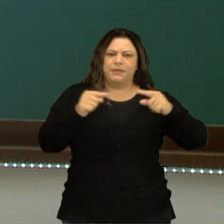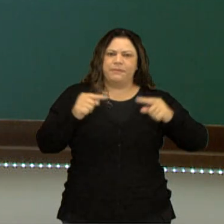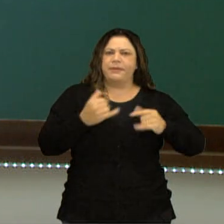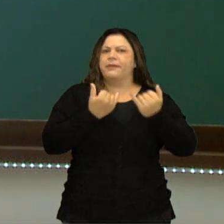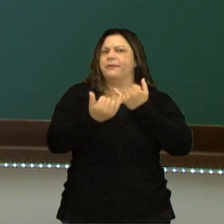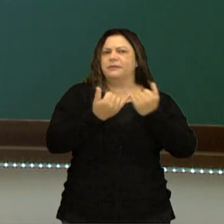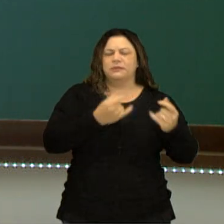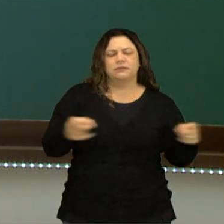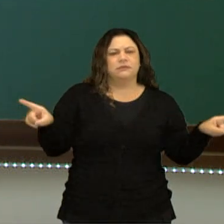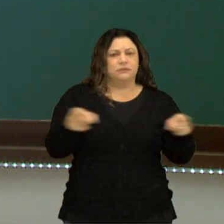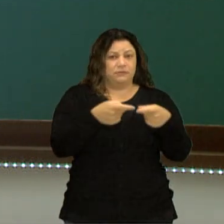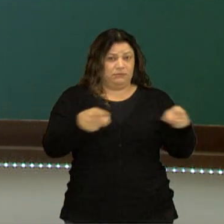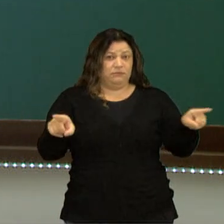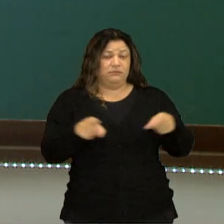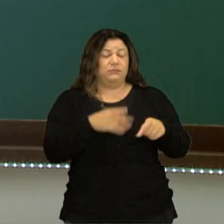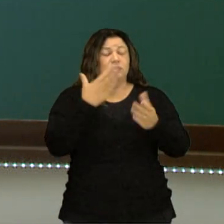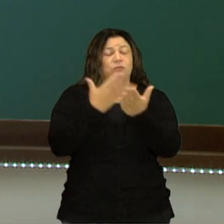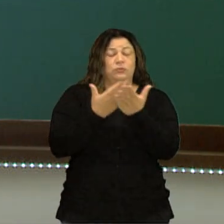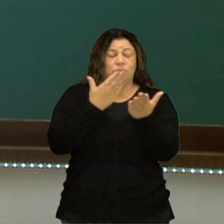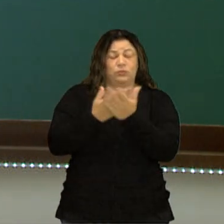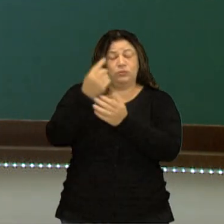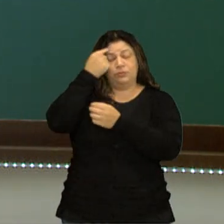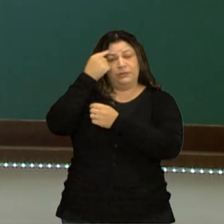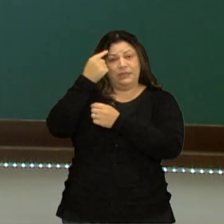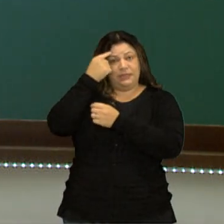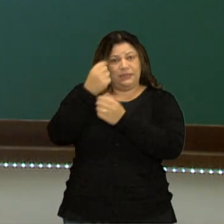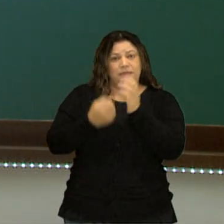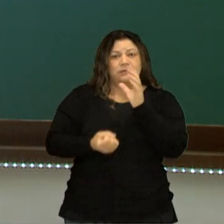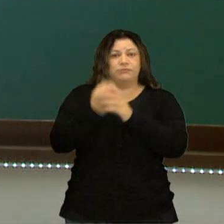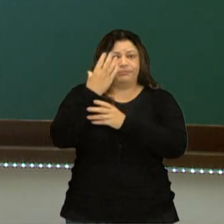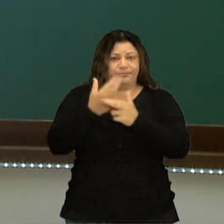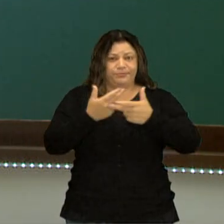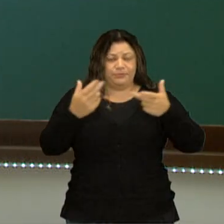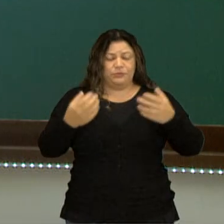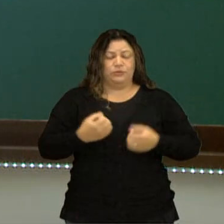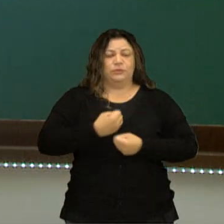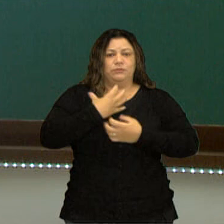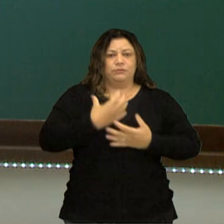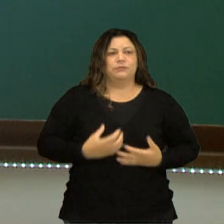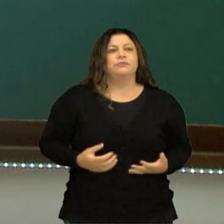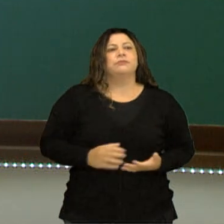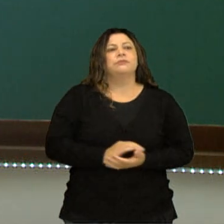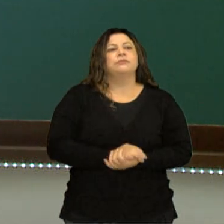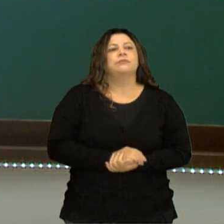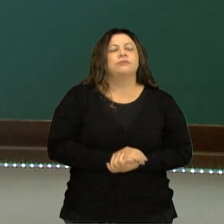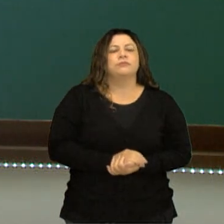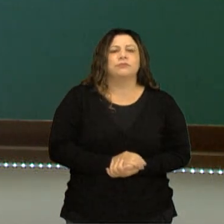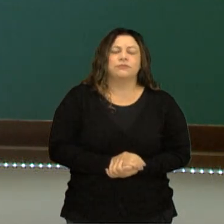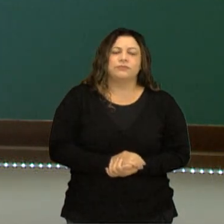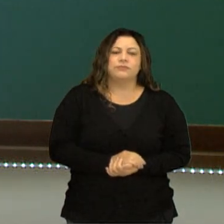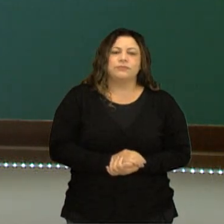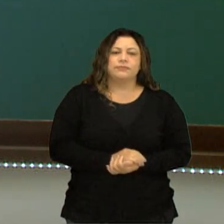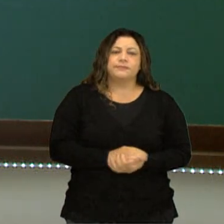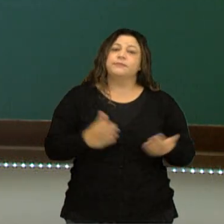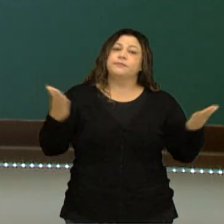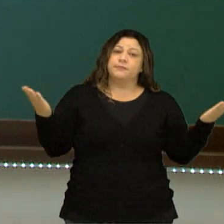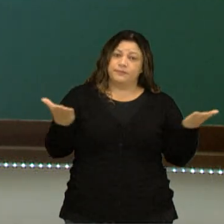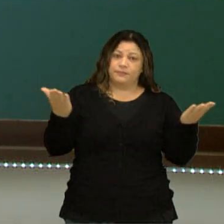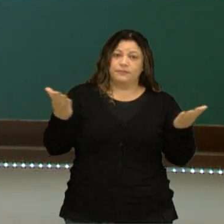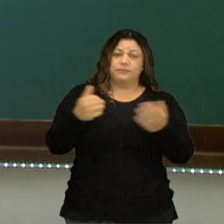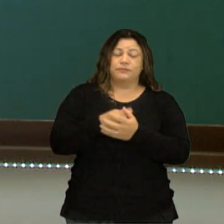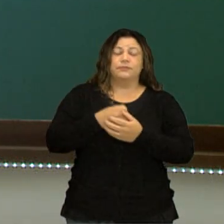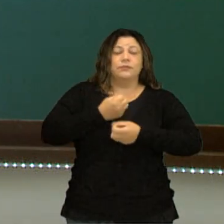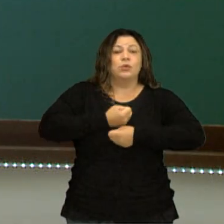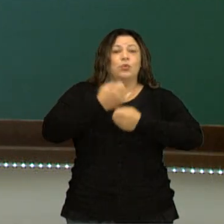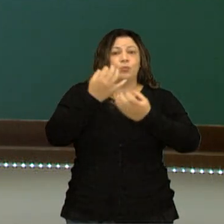foi estudada, pensada na produção desse poema. Então, falando sobre isso, o poema